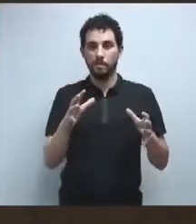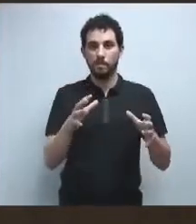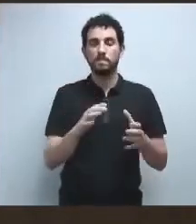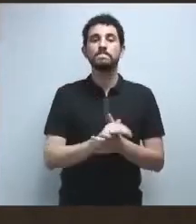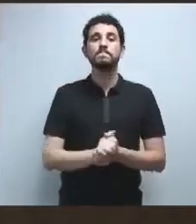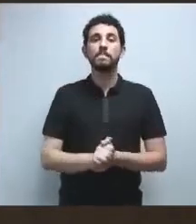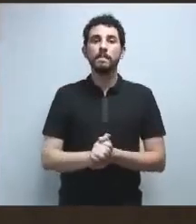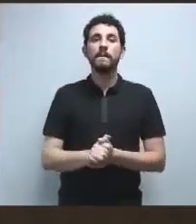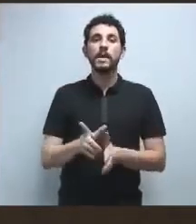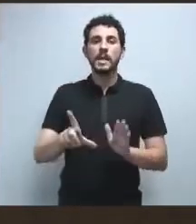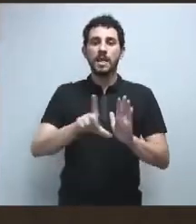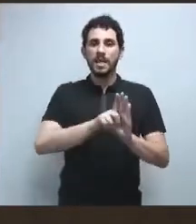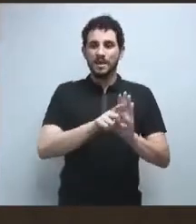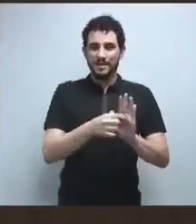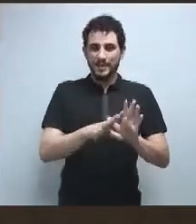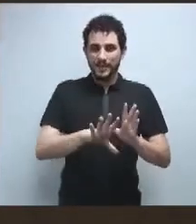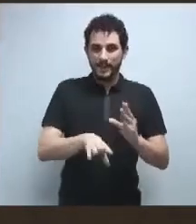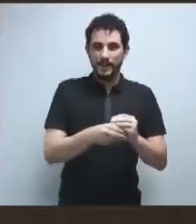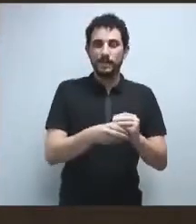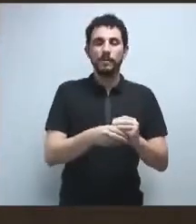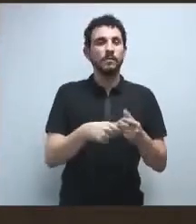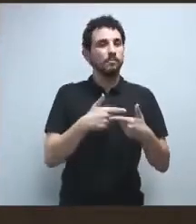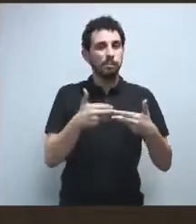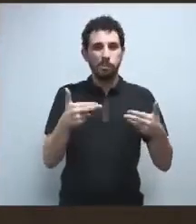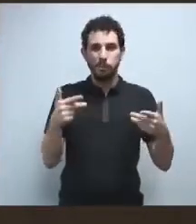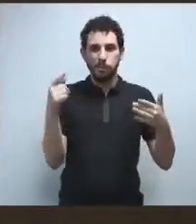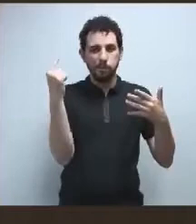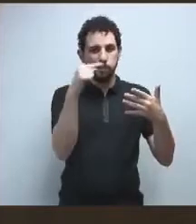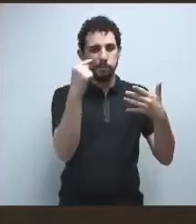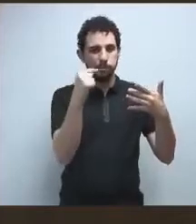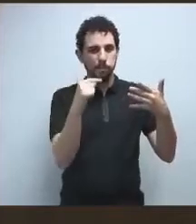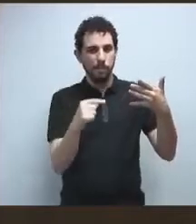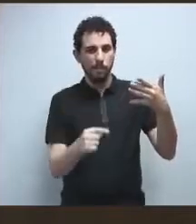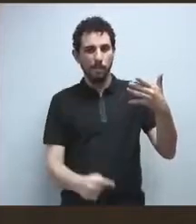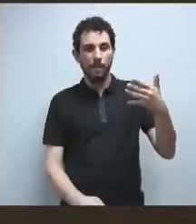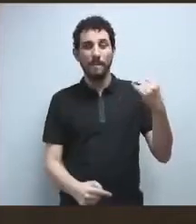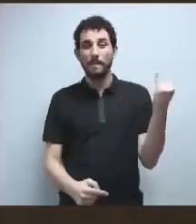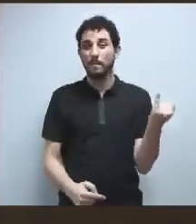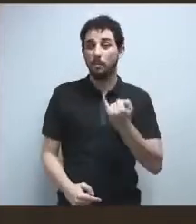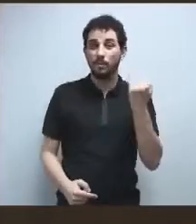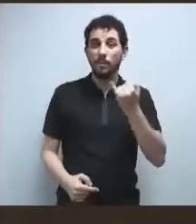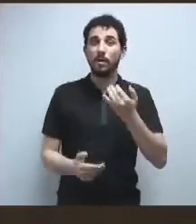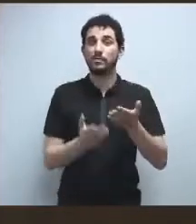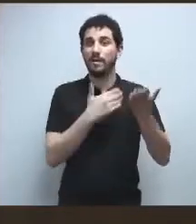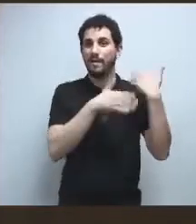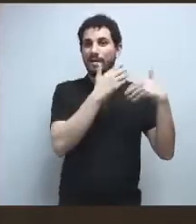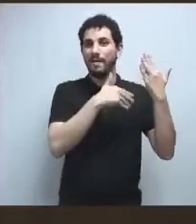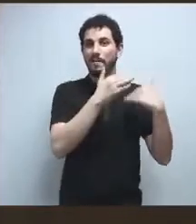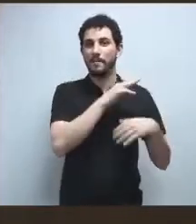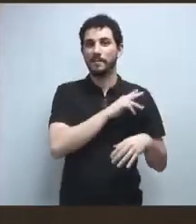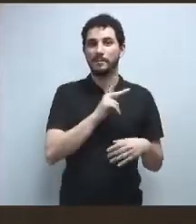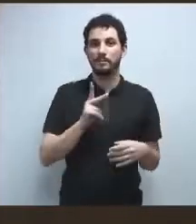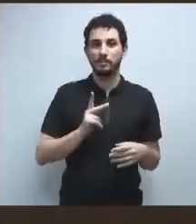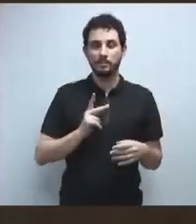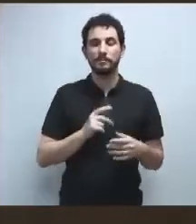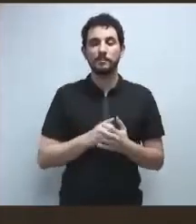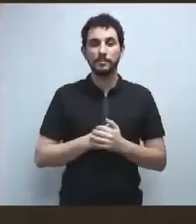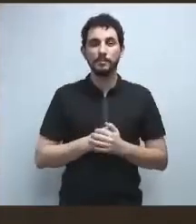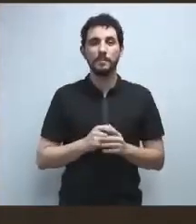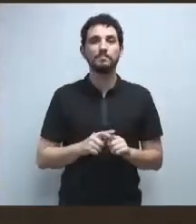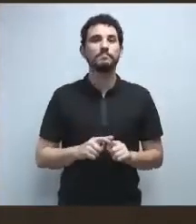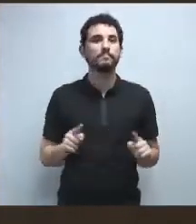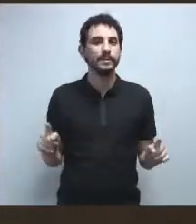essa lei complementar trazia tudo aquilo que era importante na época o ministério público mas foi